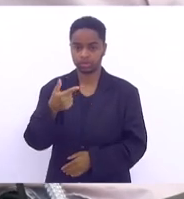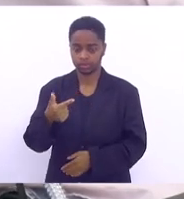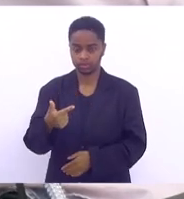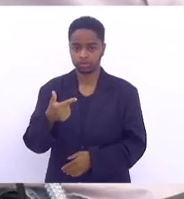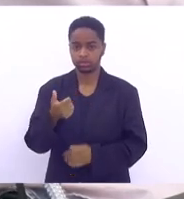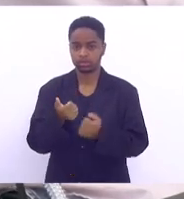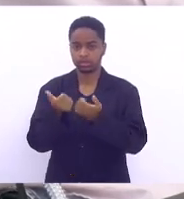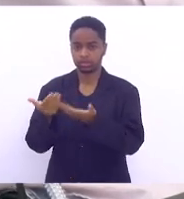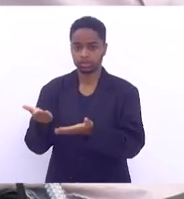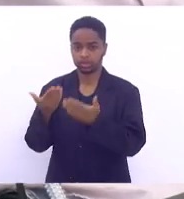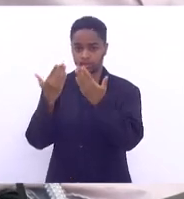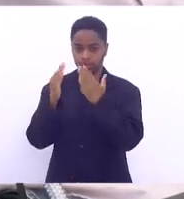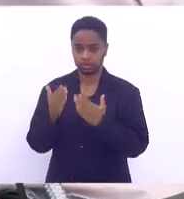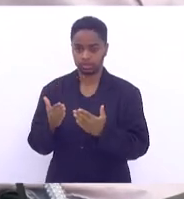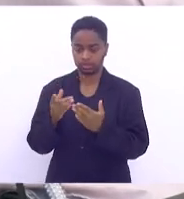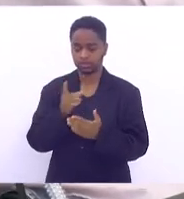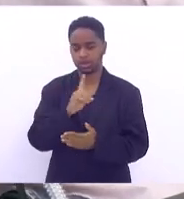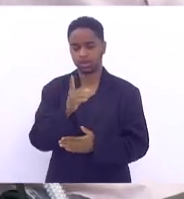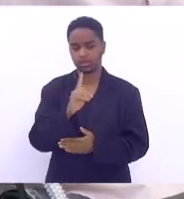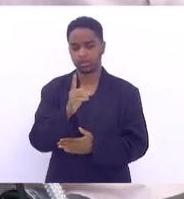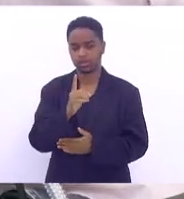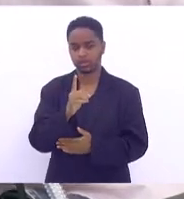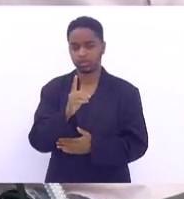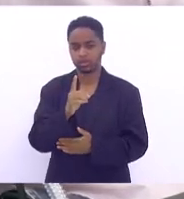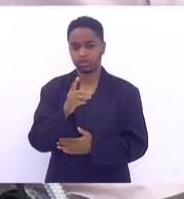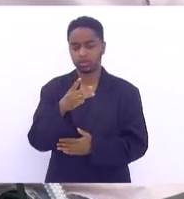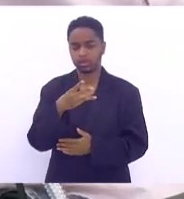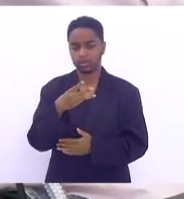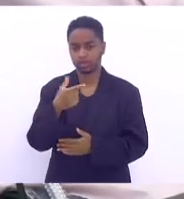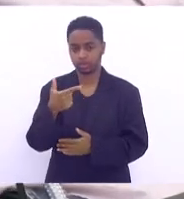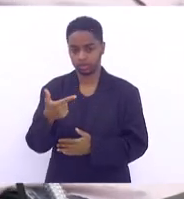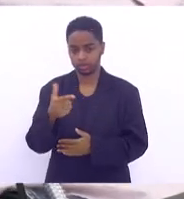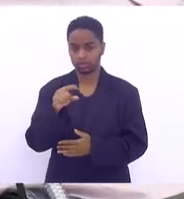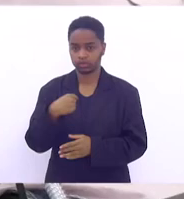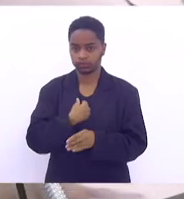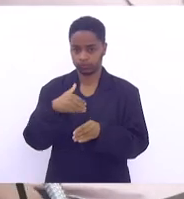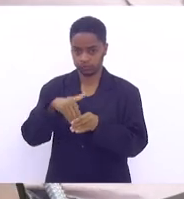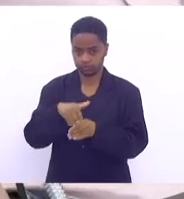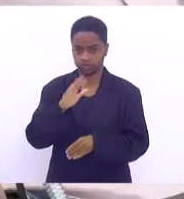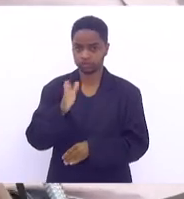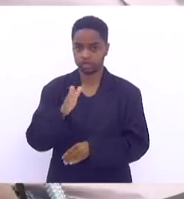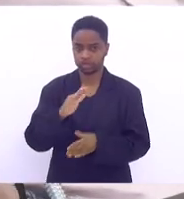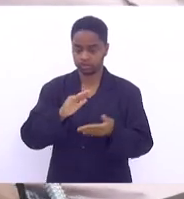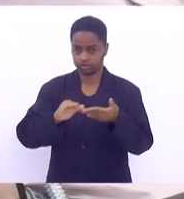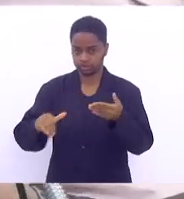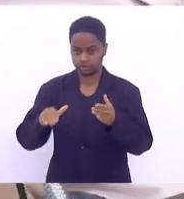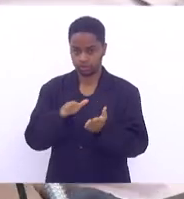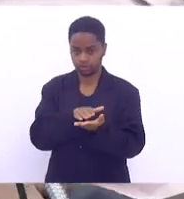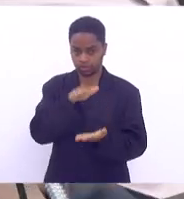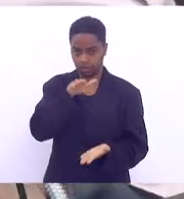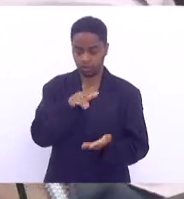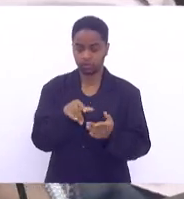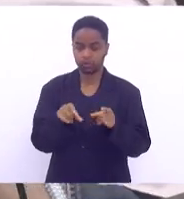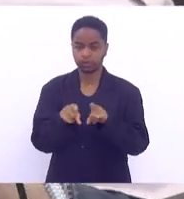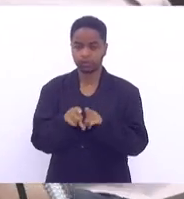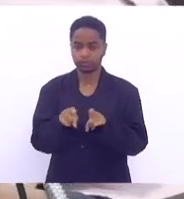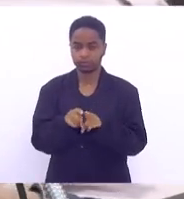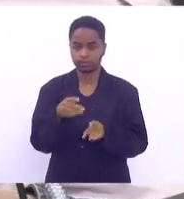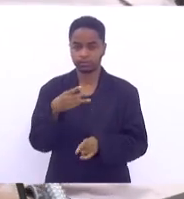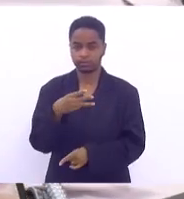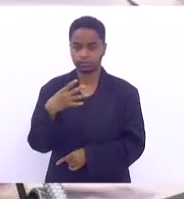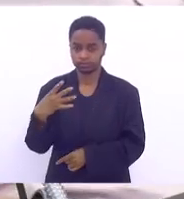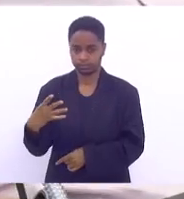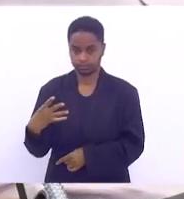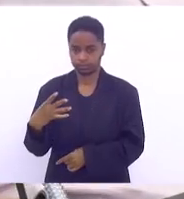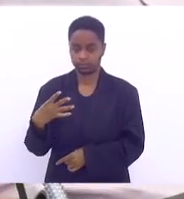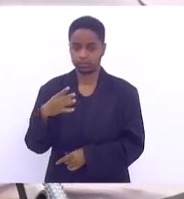para o deputado... Na verdade, não. Na verdade, o 32 a gente já votou, então ele está fora do bloco. O